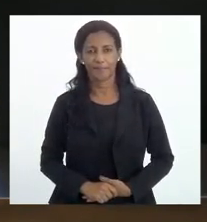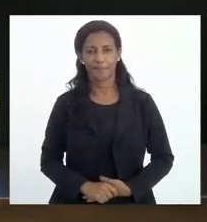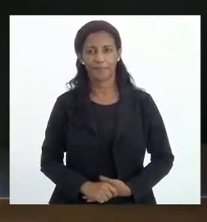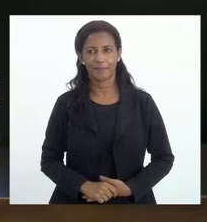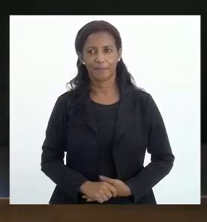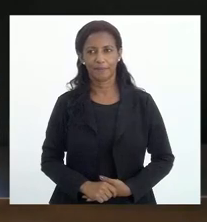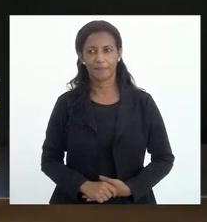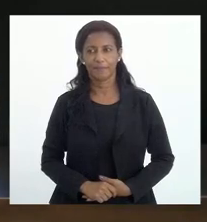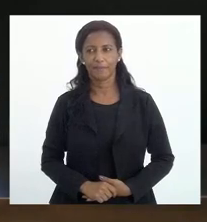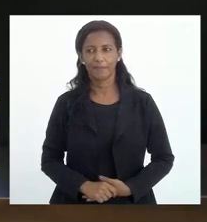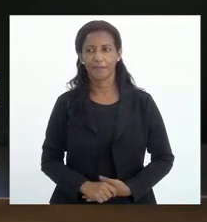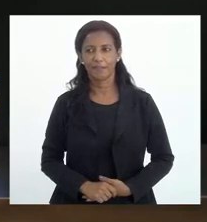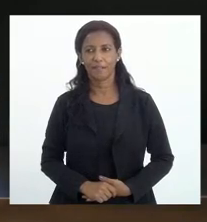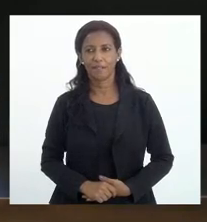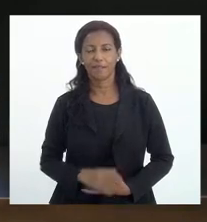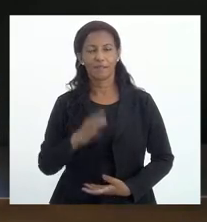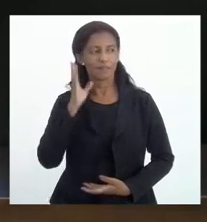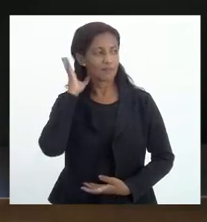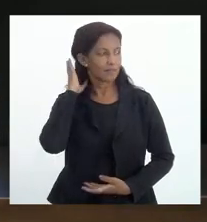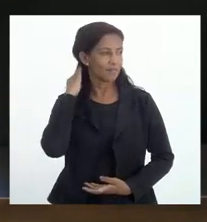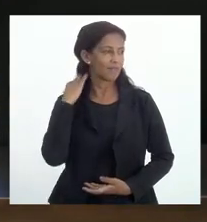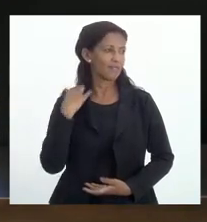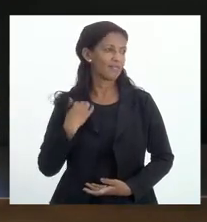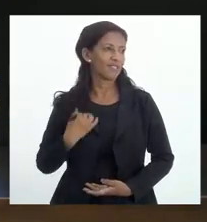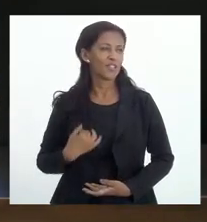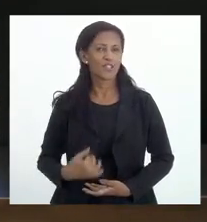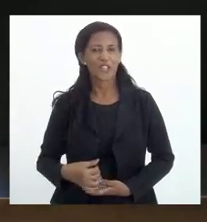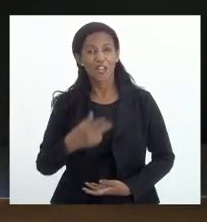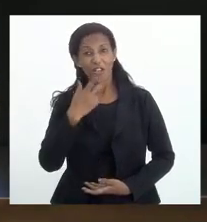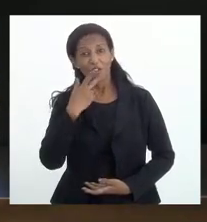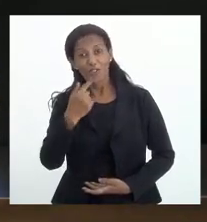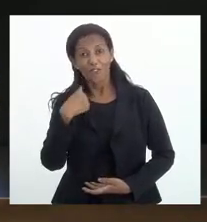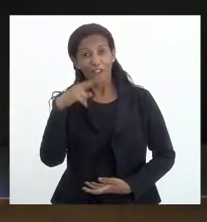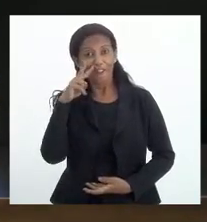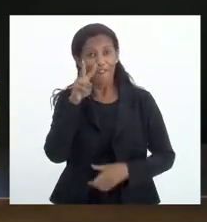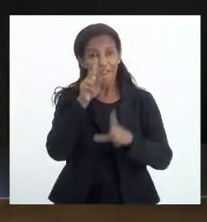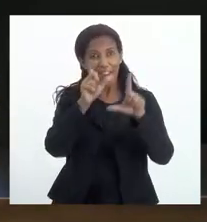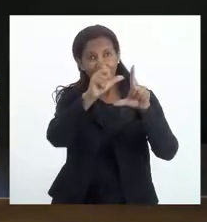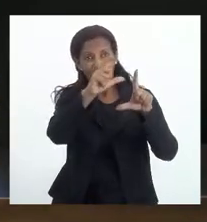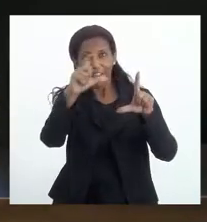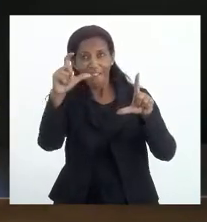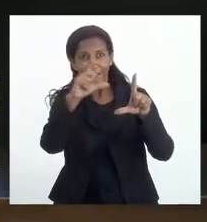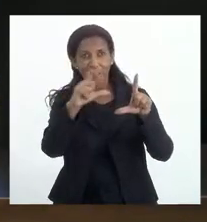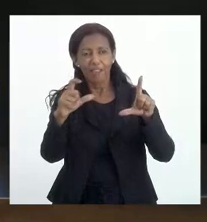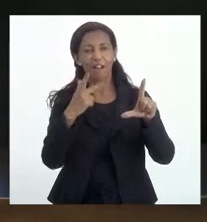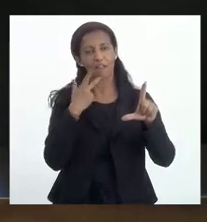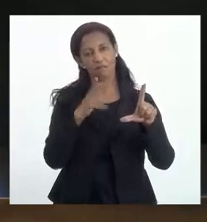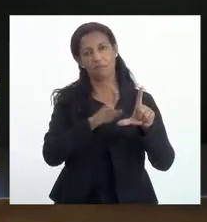Porque remotamente eu só posso falar aqueles que eu vejo aqui na tela.